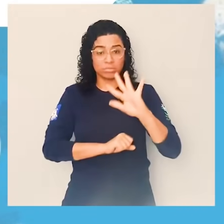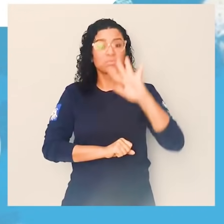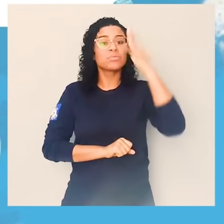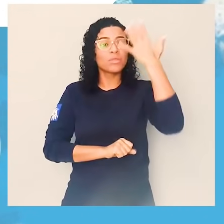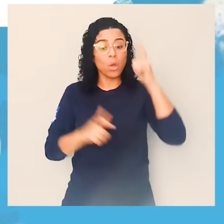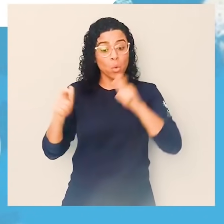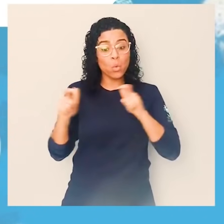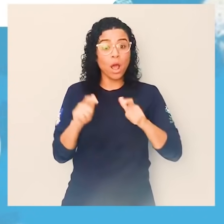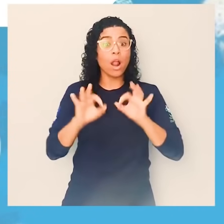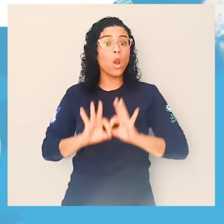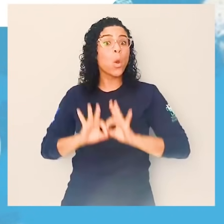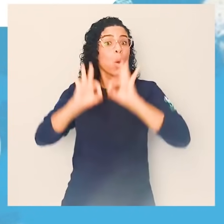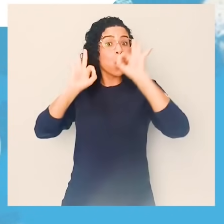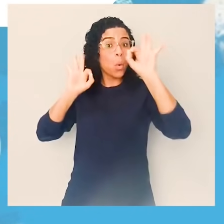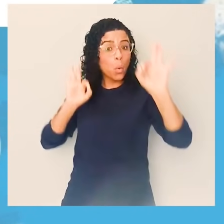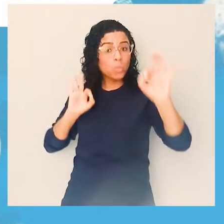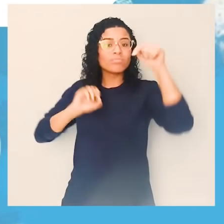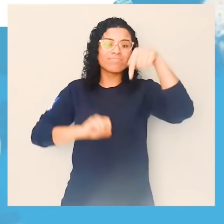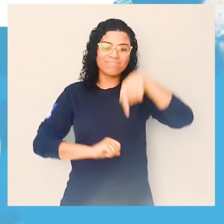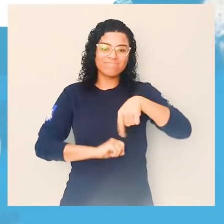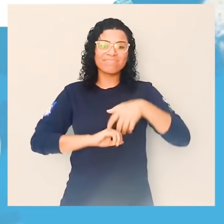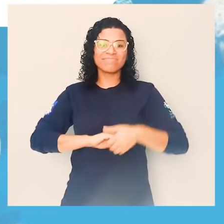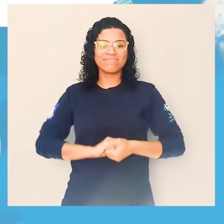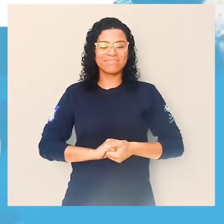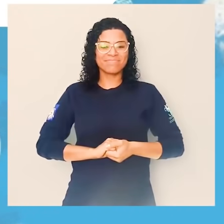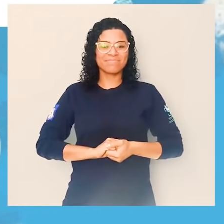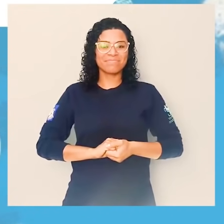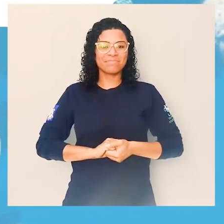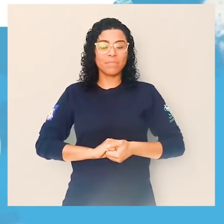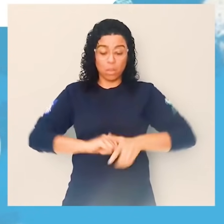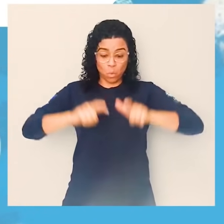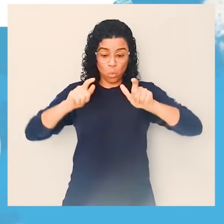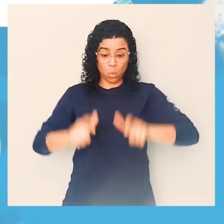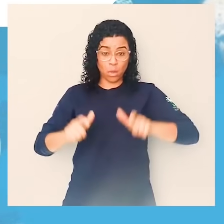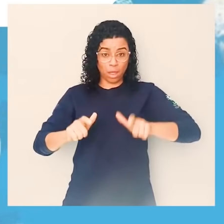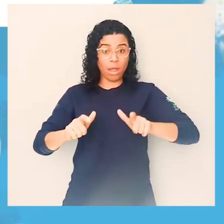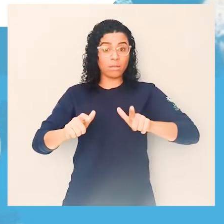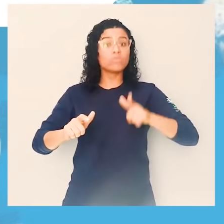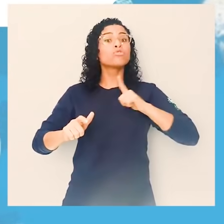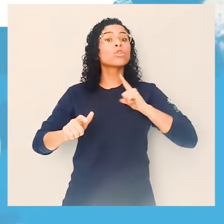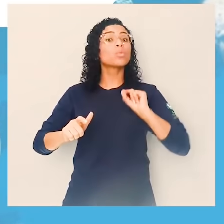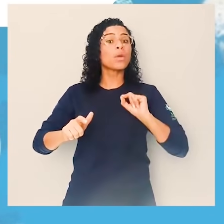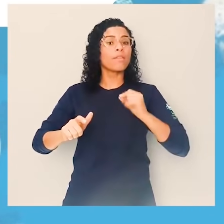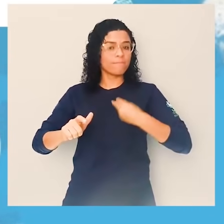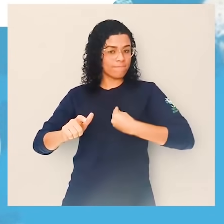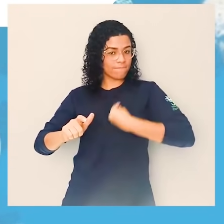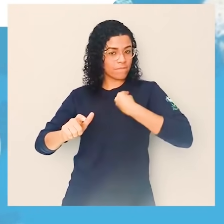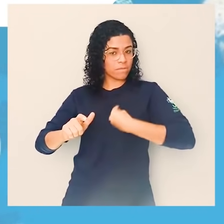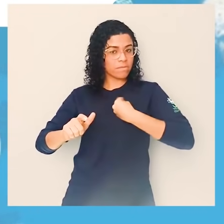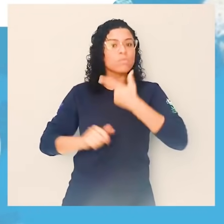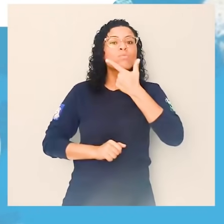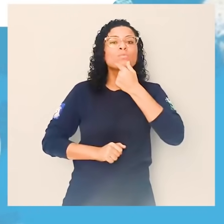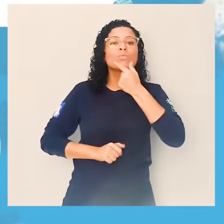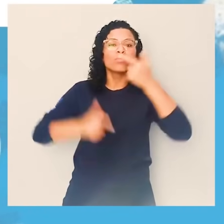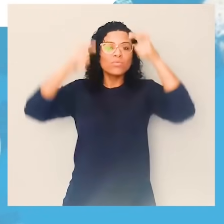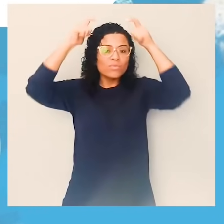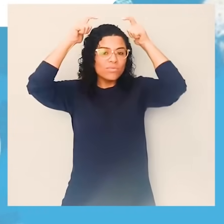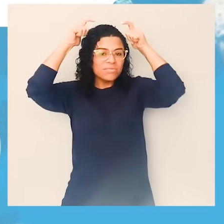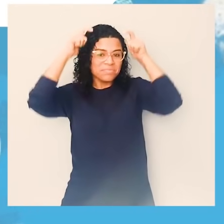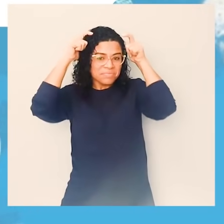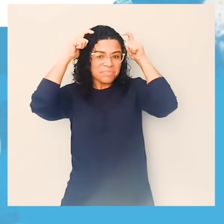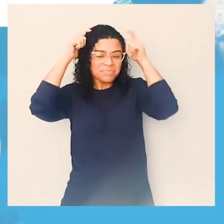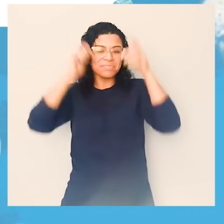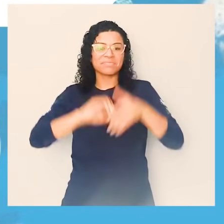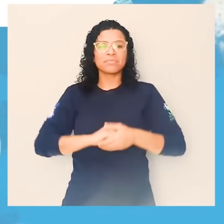num lugar muito longe daqui. Nesse lugar tinha um rei, daqueles que têm